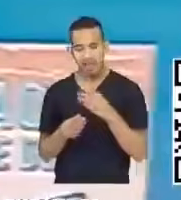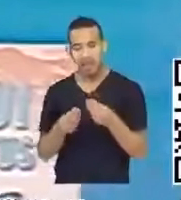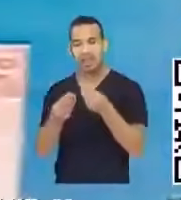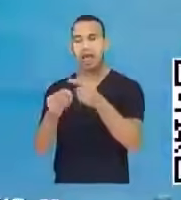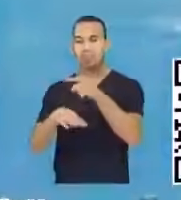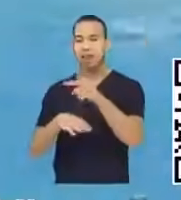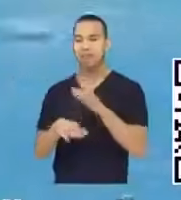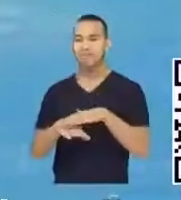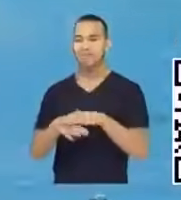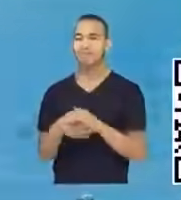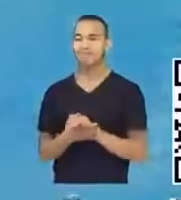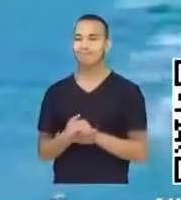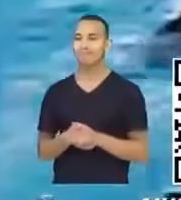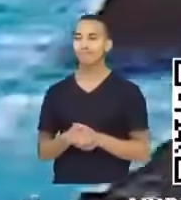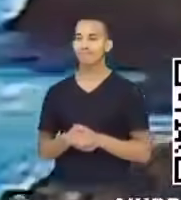ele